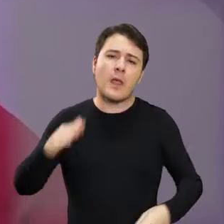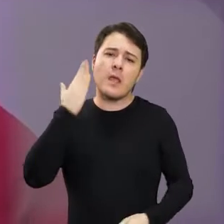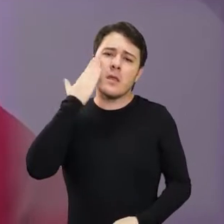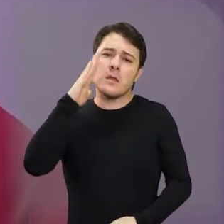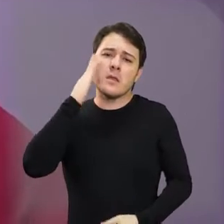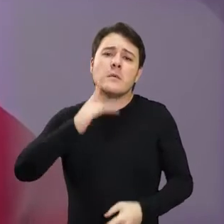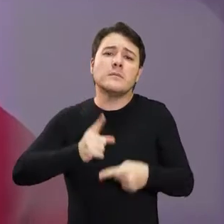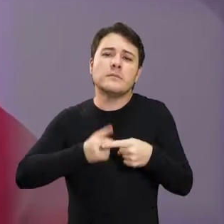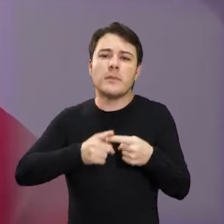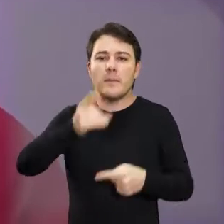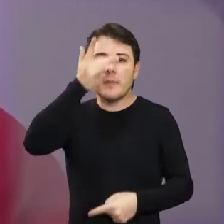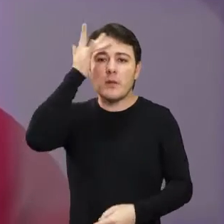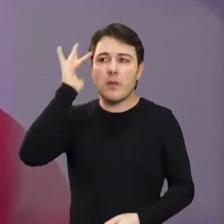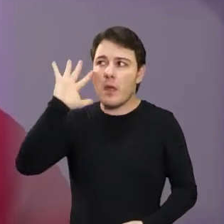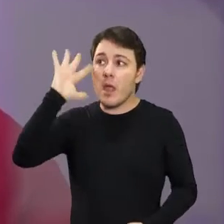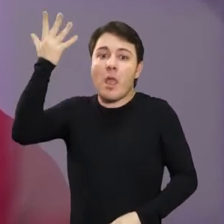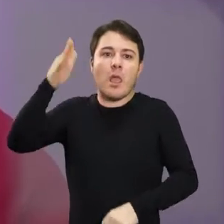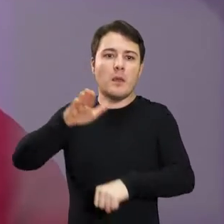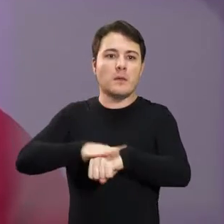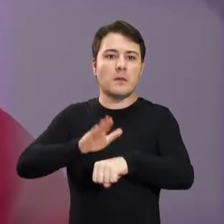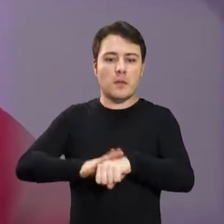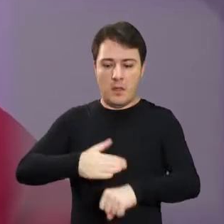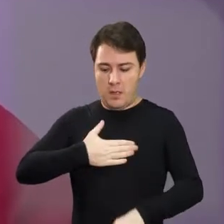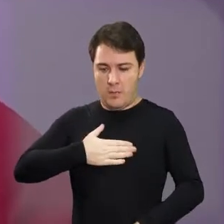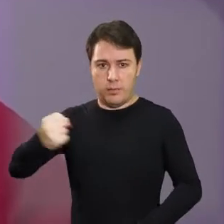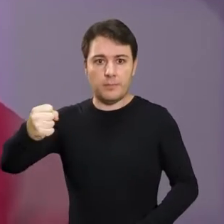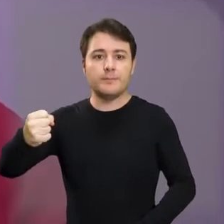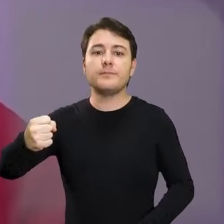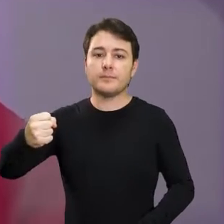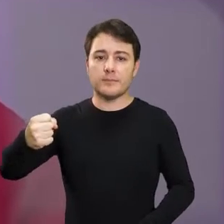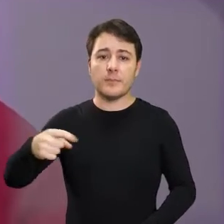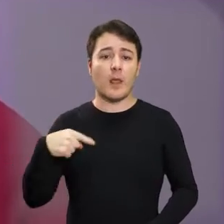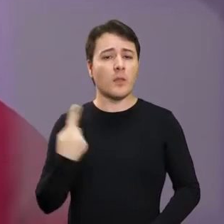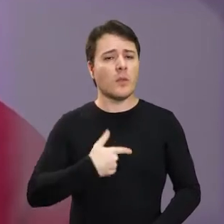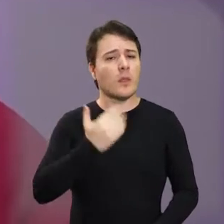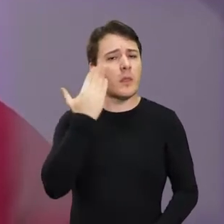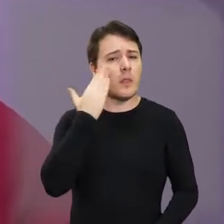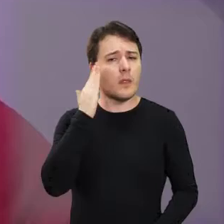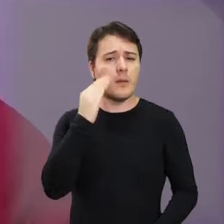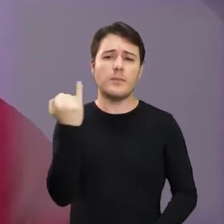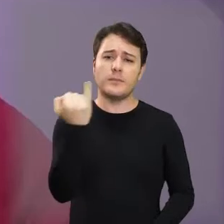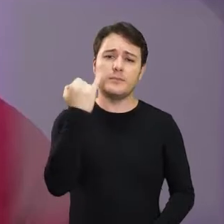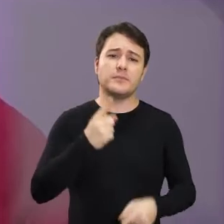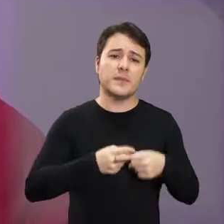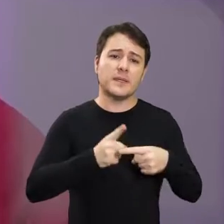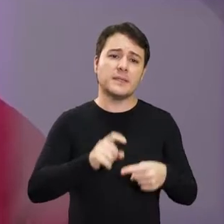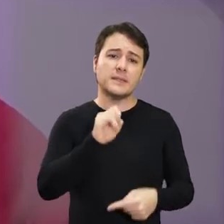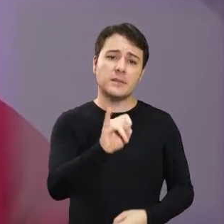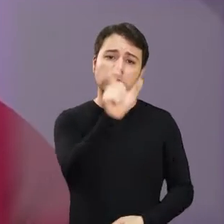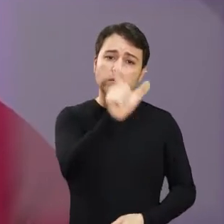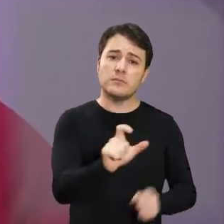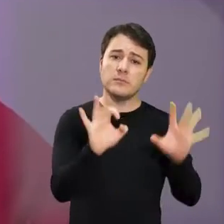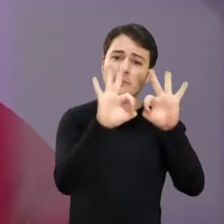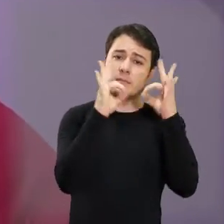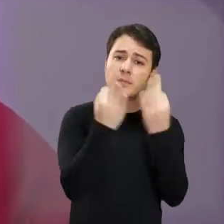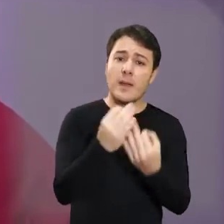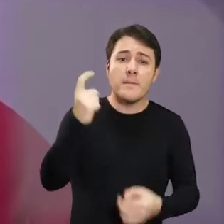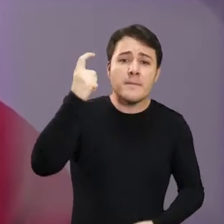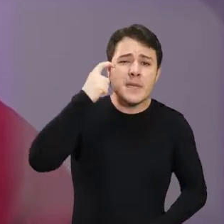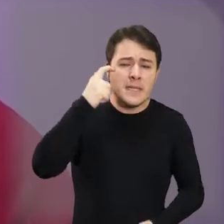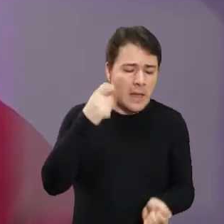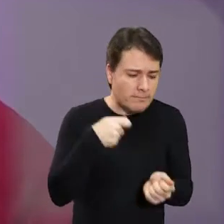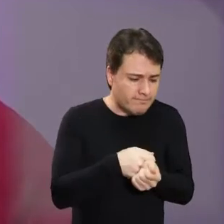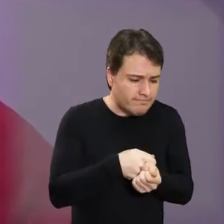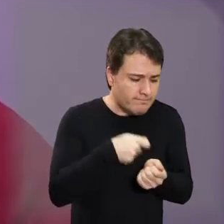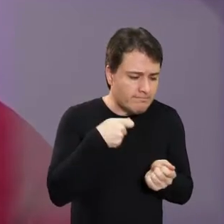que podem levar uma pessoa a ter essa atitude. É uma coisa importante para todos nós, né? Porque a gente nunca sabe quando